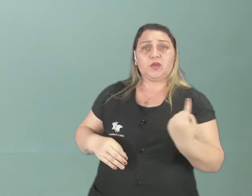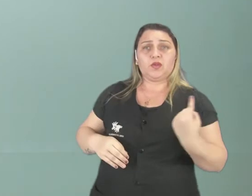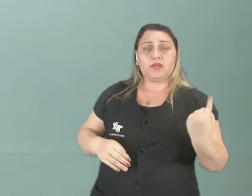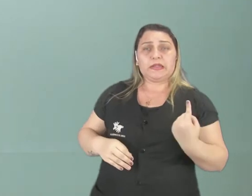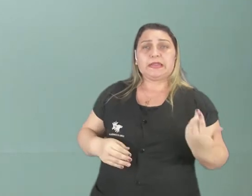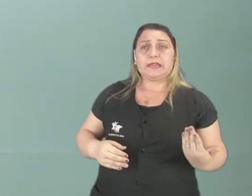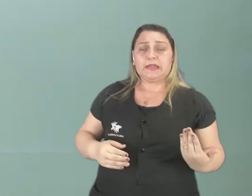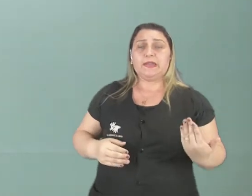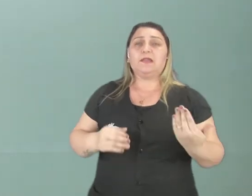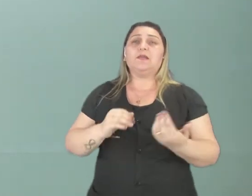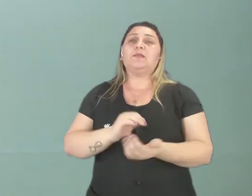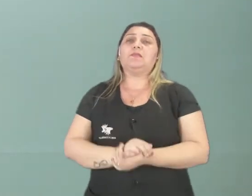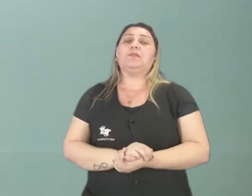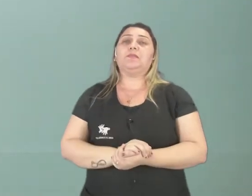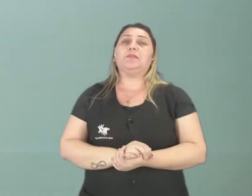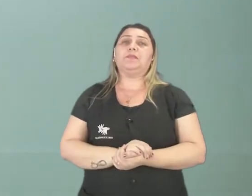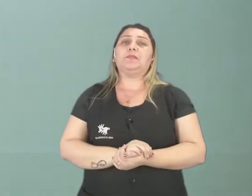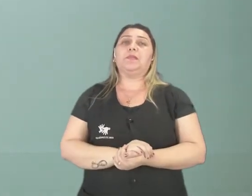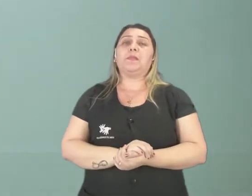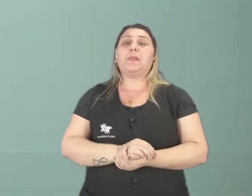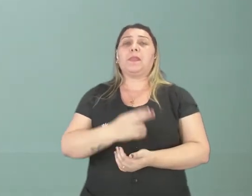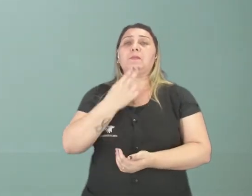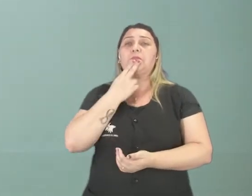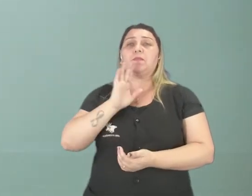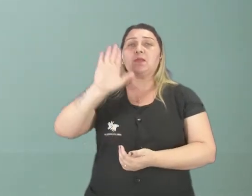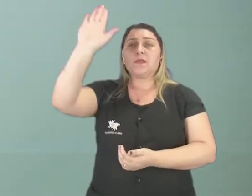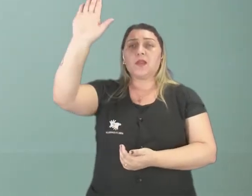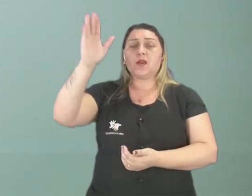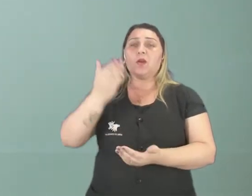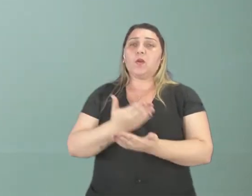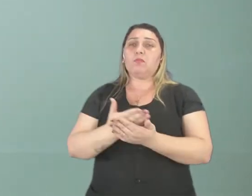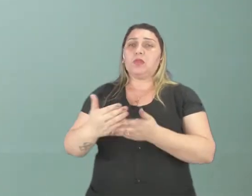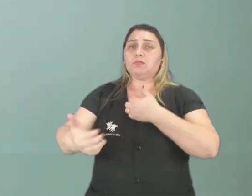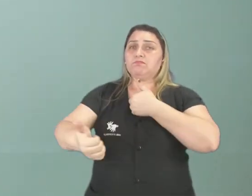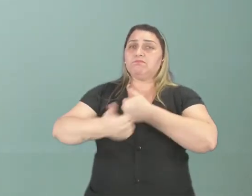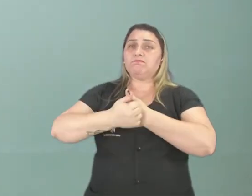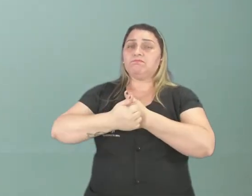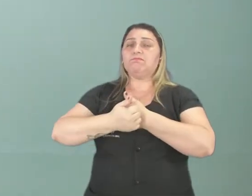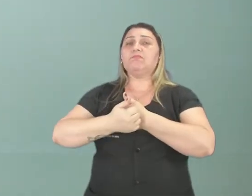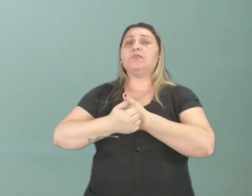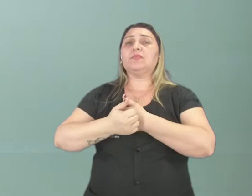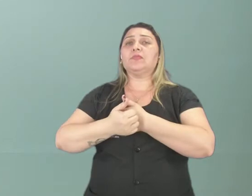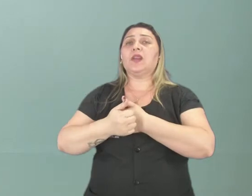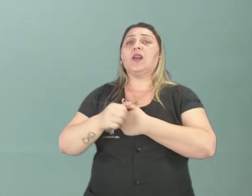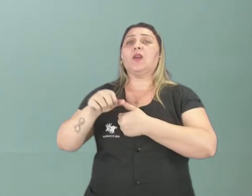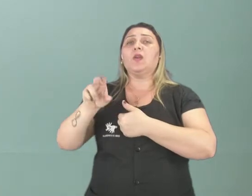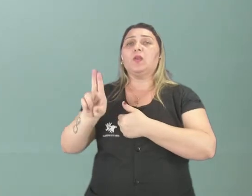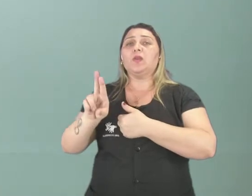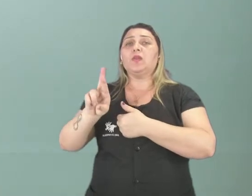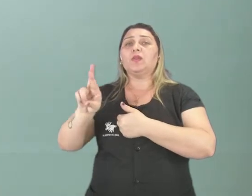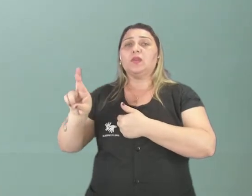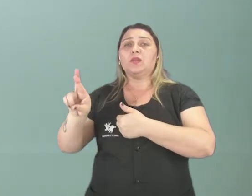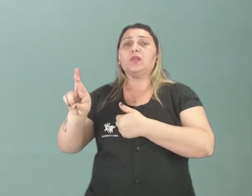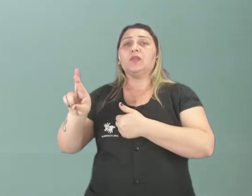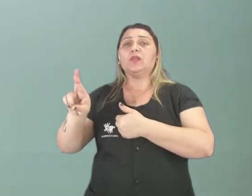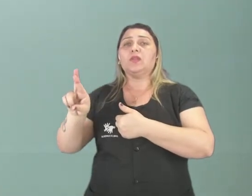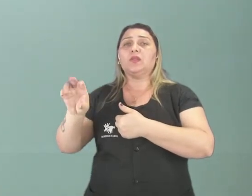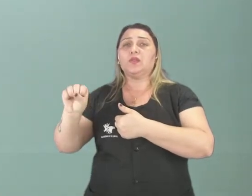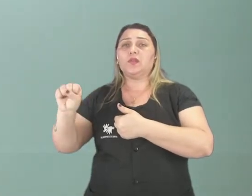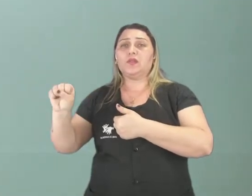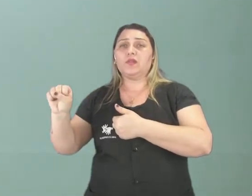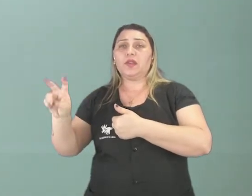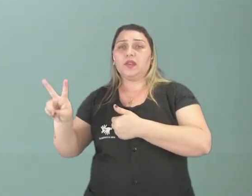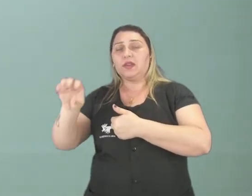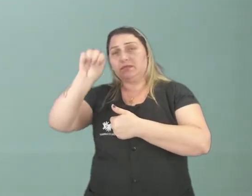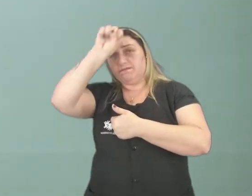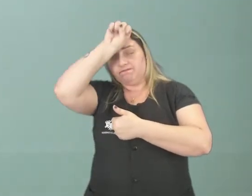né? E aí, então, o Fidel, ele começa a se aproximar da União Soviética, que é socialista, né? Então, o Robespierre, ele